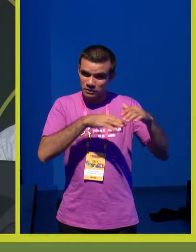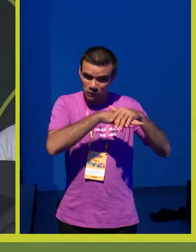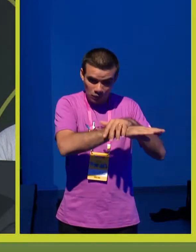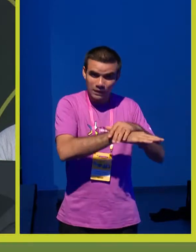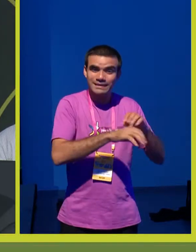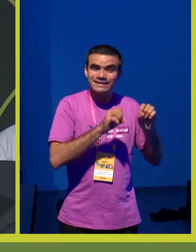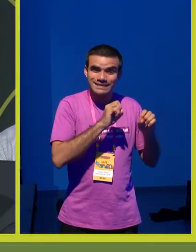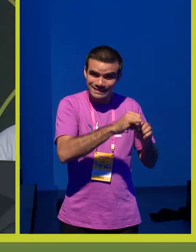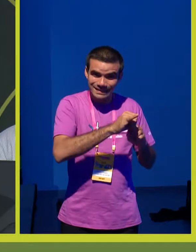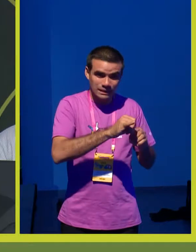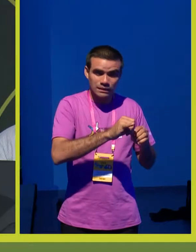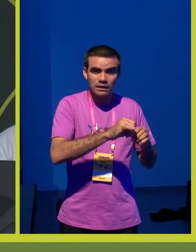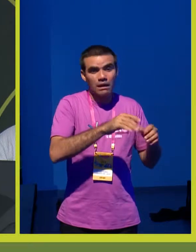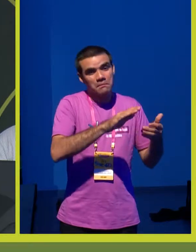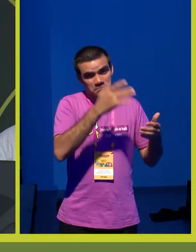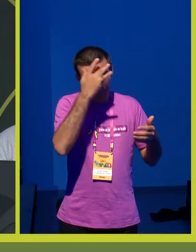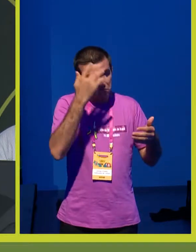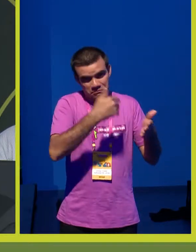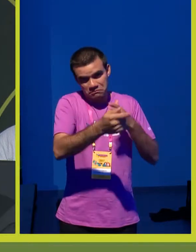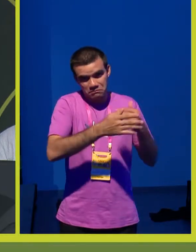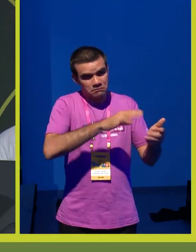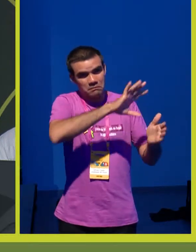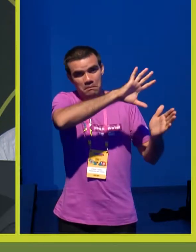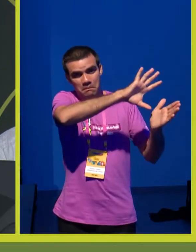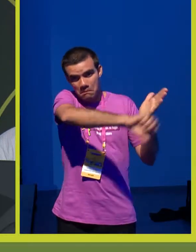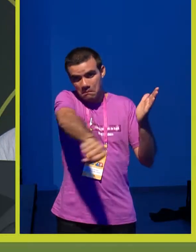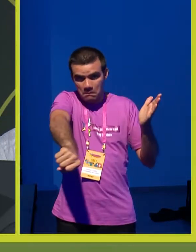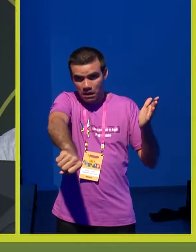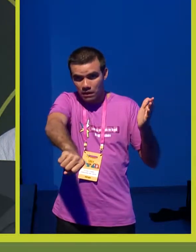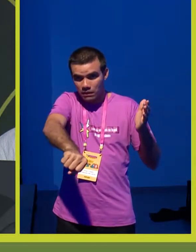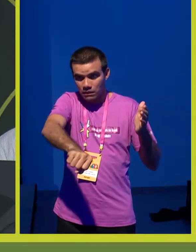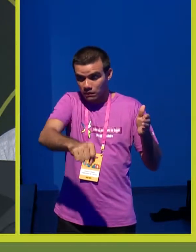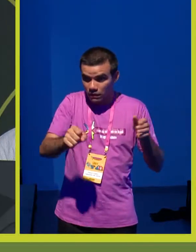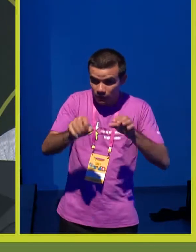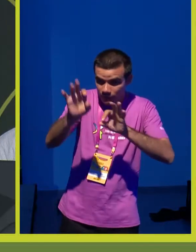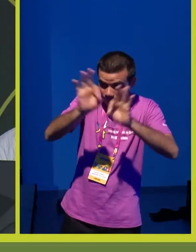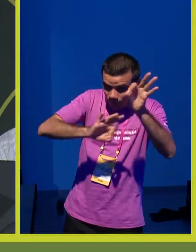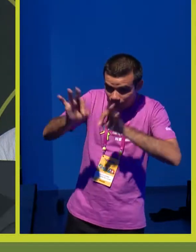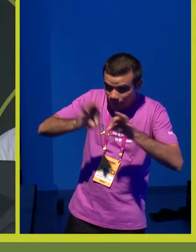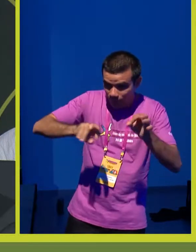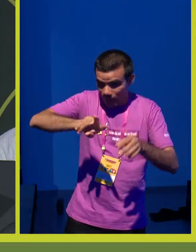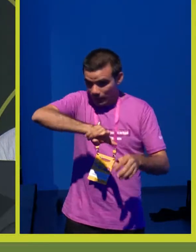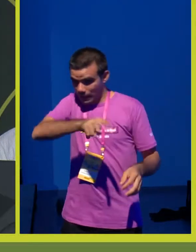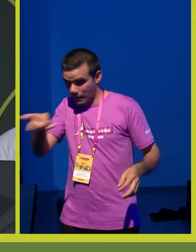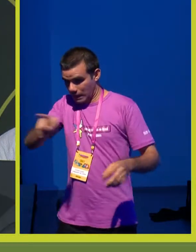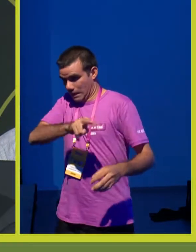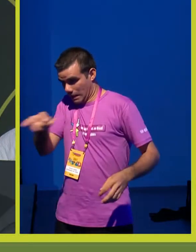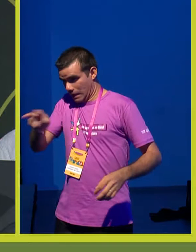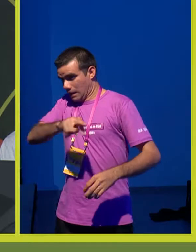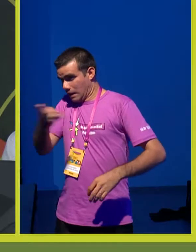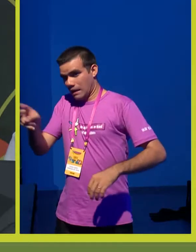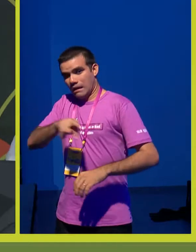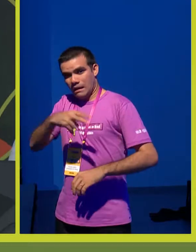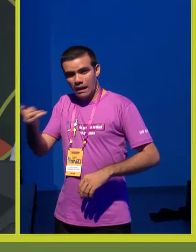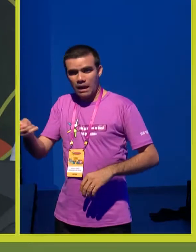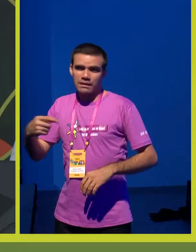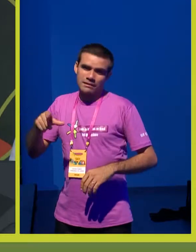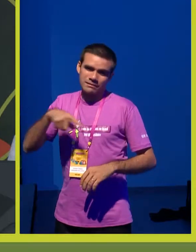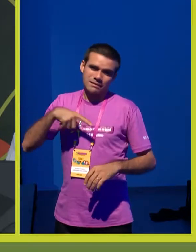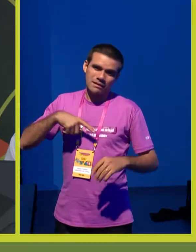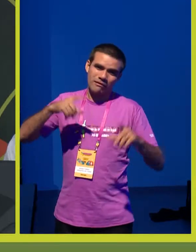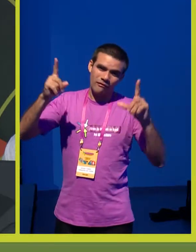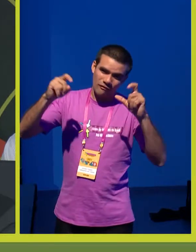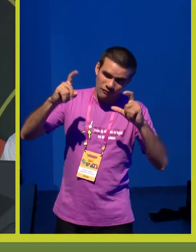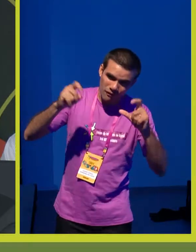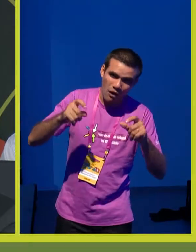um vazamento de informação e a pessoa na outra ponta consegue fazer a engenharia reversa de tudo isso ela vai ter foto de um